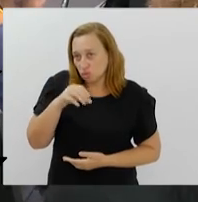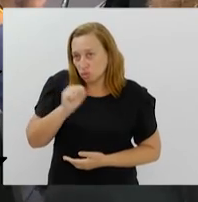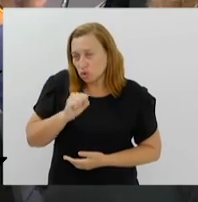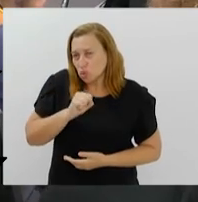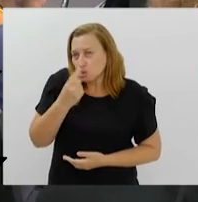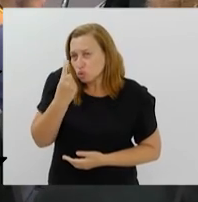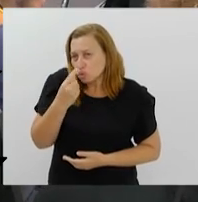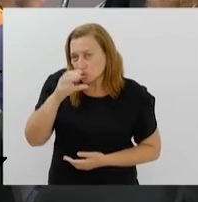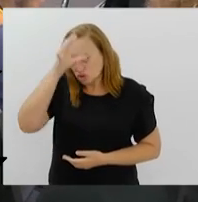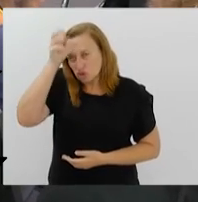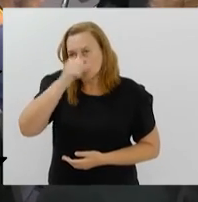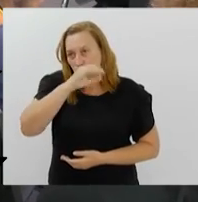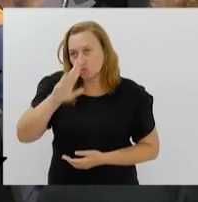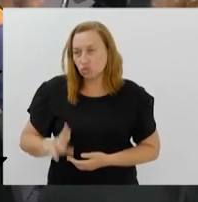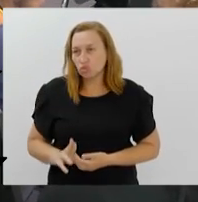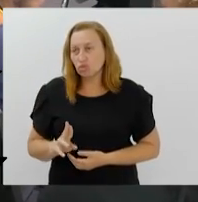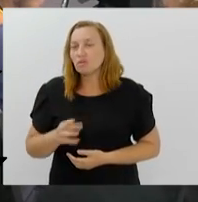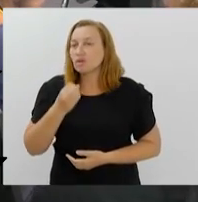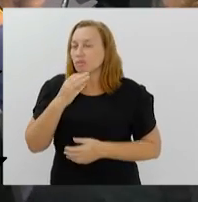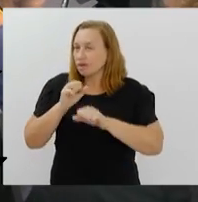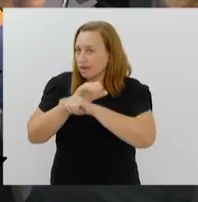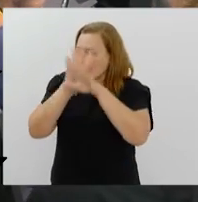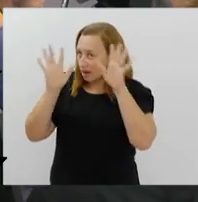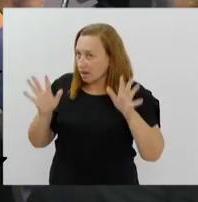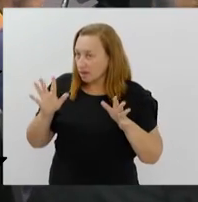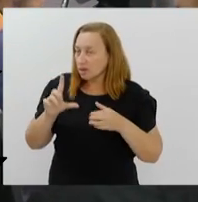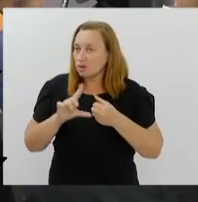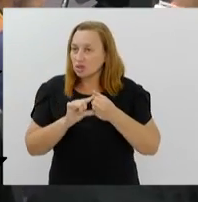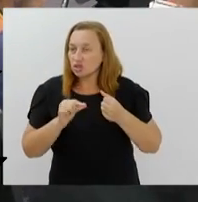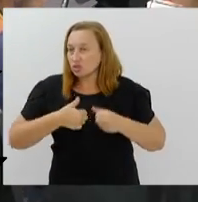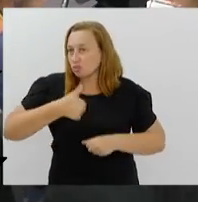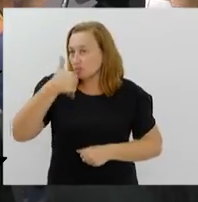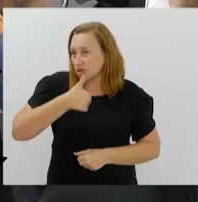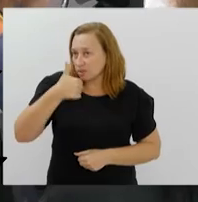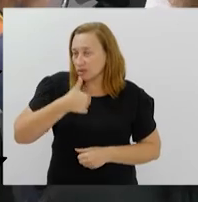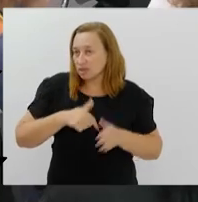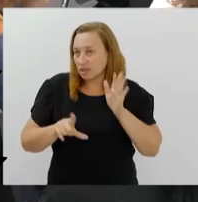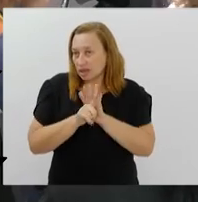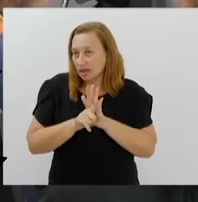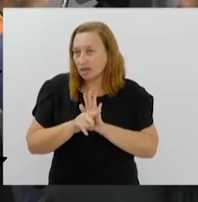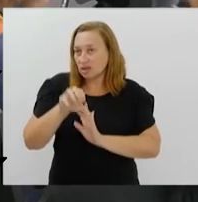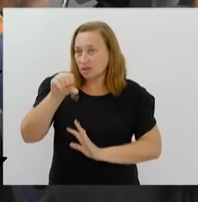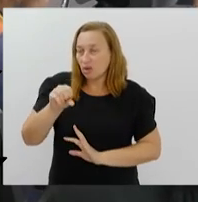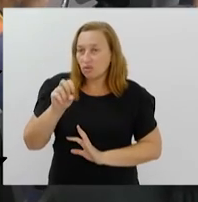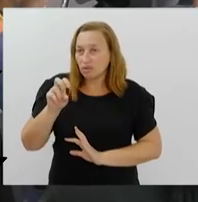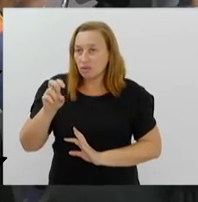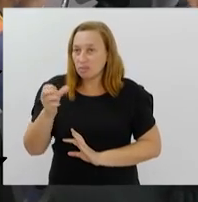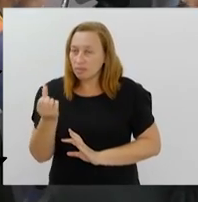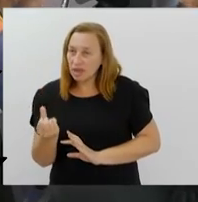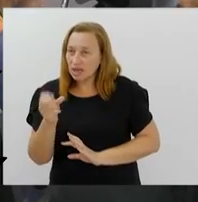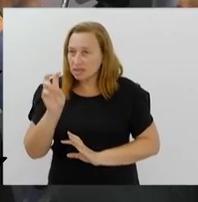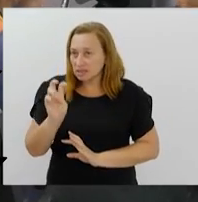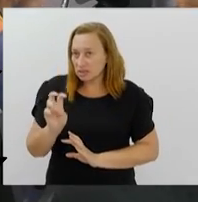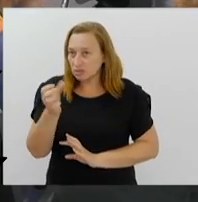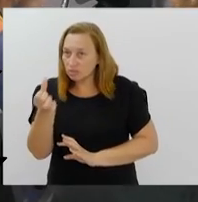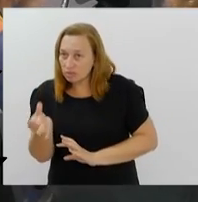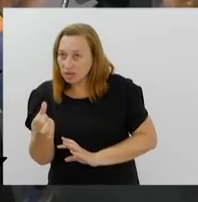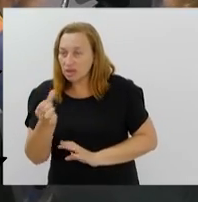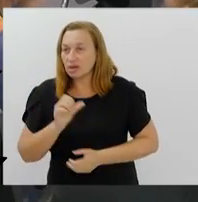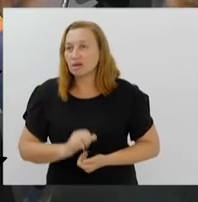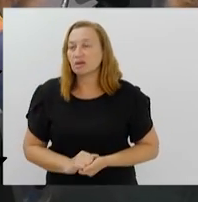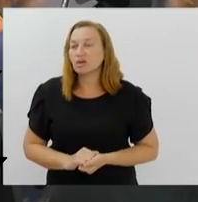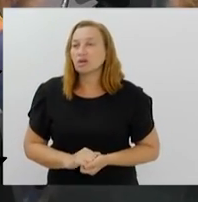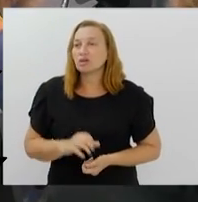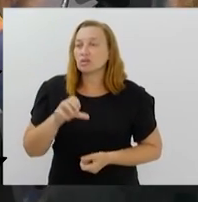Ju Para para que fique bem claro né o artigo primeiro da lei 9656 de